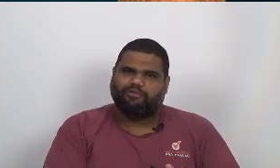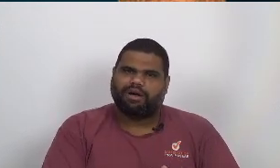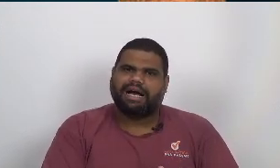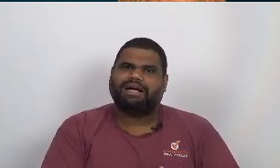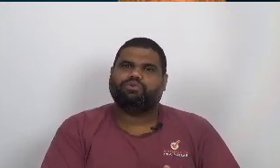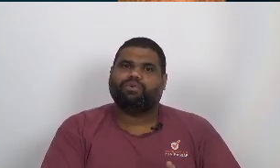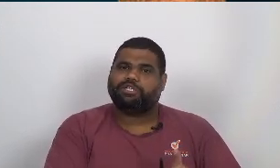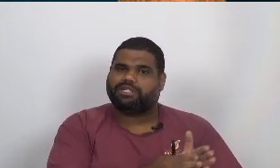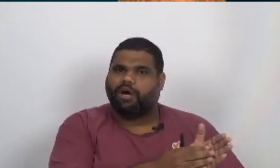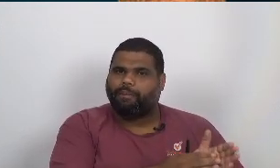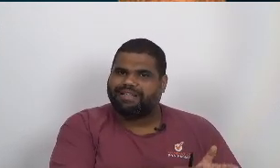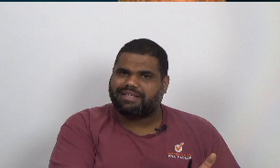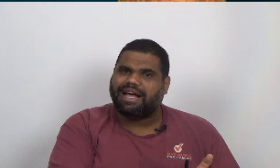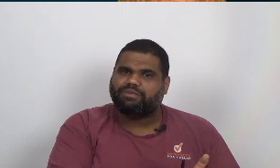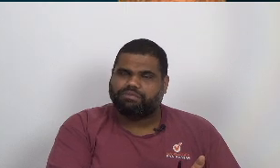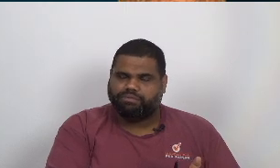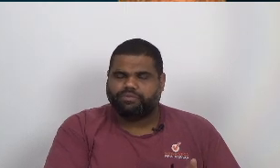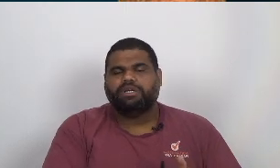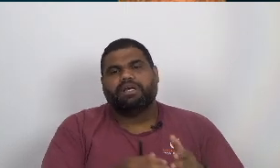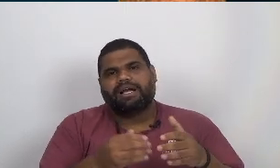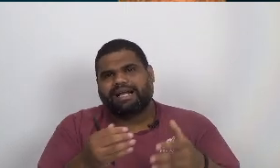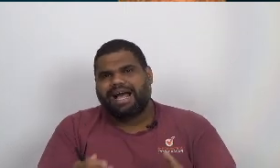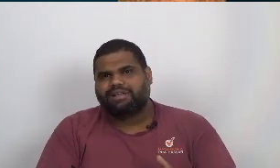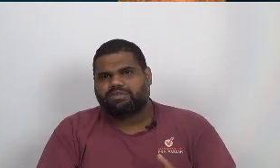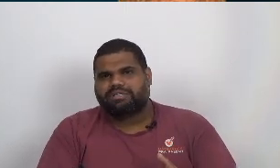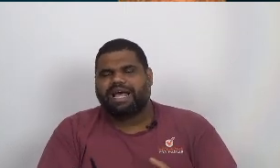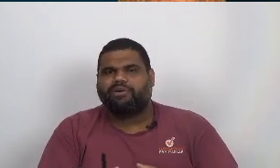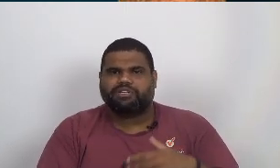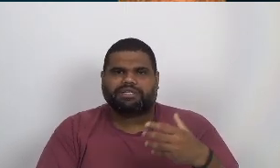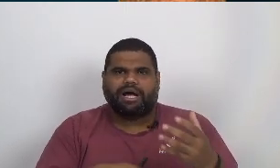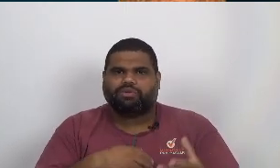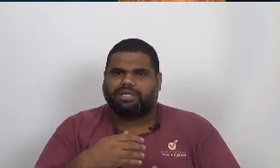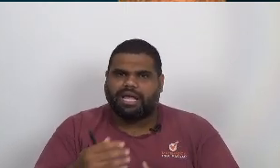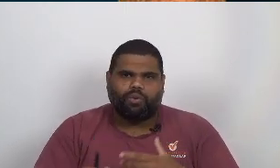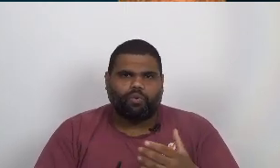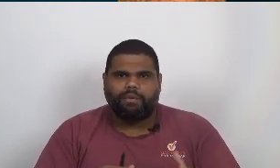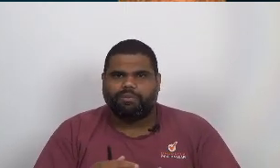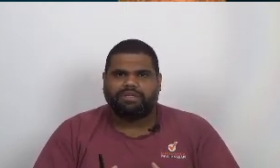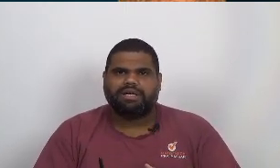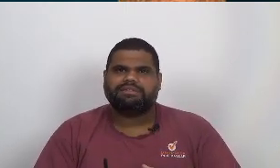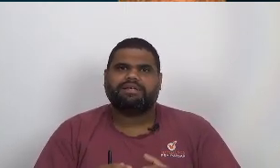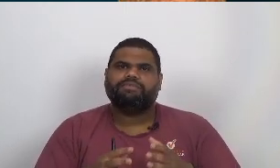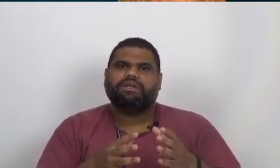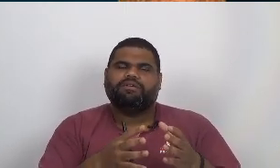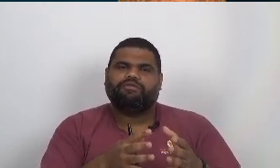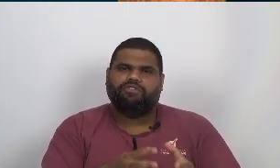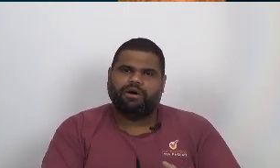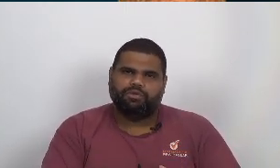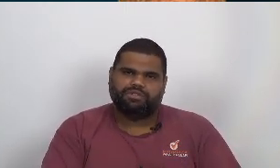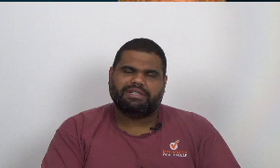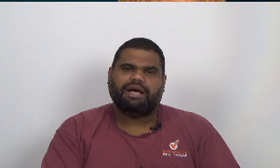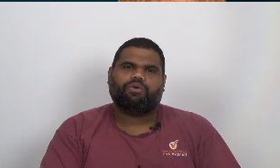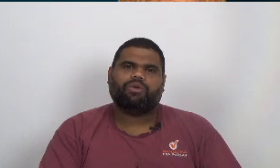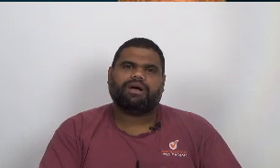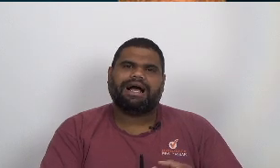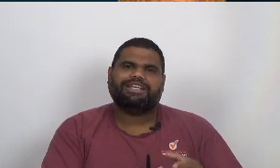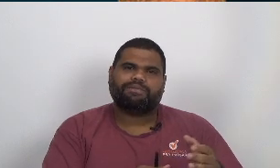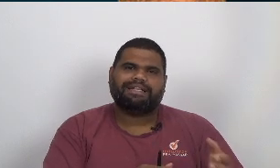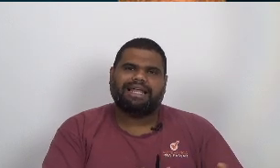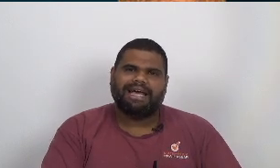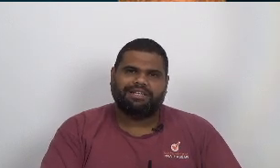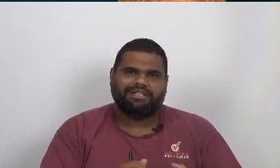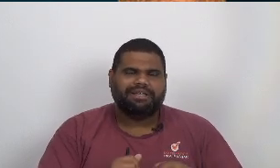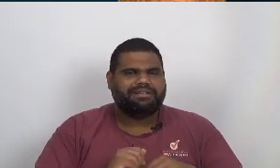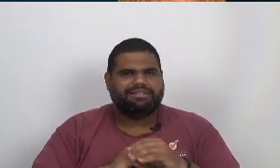ele está focado no edital passado. Caso saia o edital, tenha alguma mudança, vamos, né, colocar